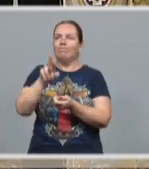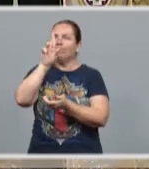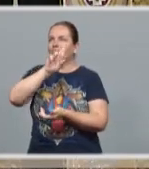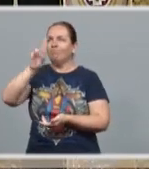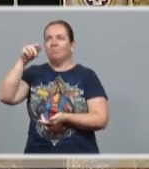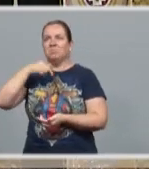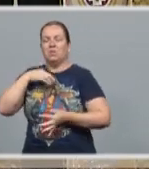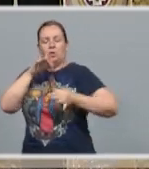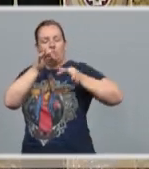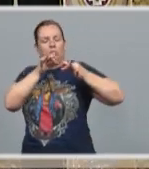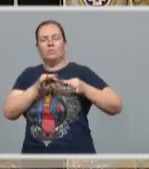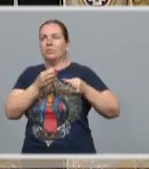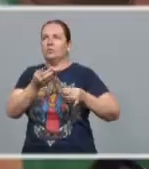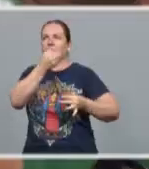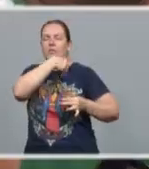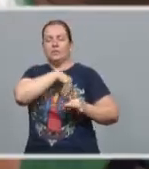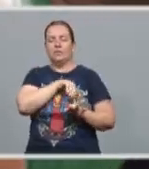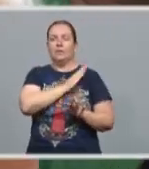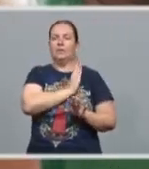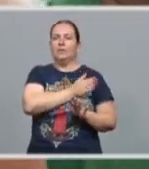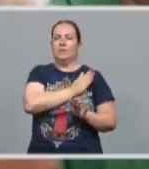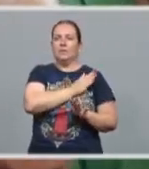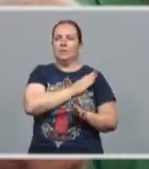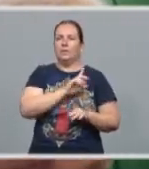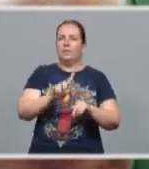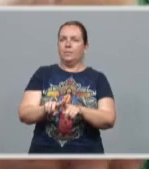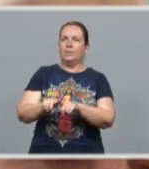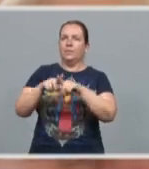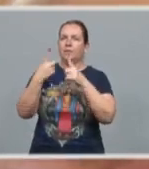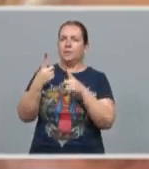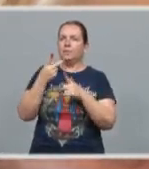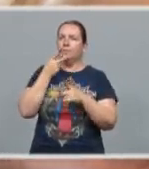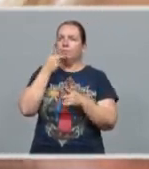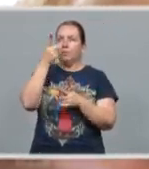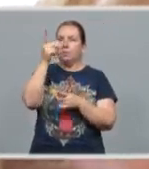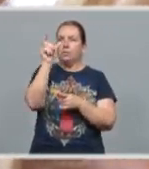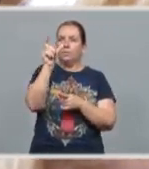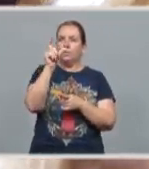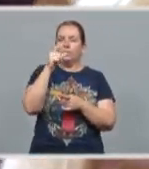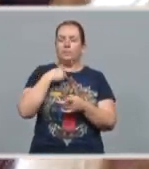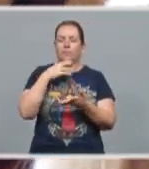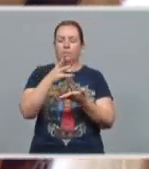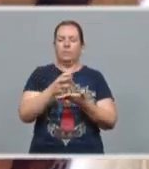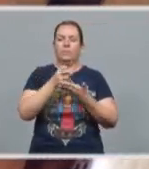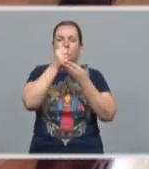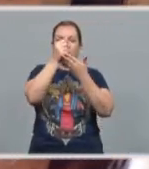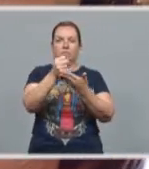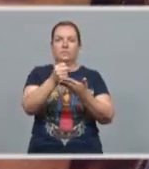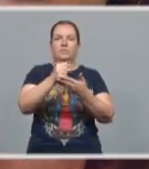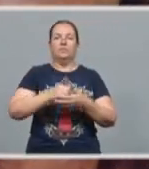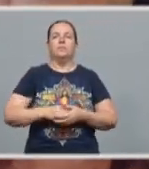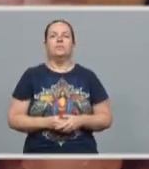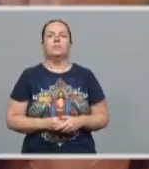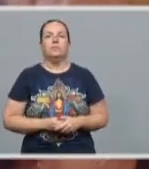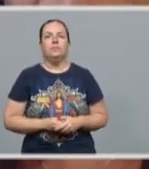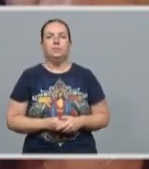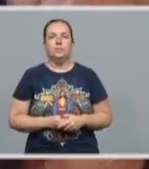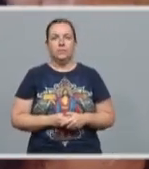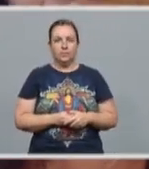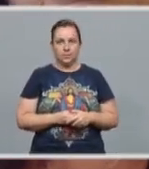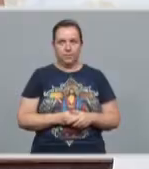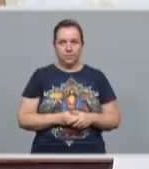mundo. Senhor, eu não sou digna de que entreis em minha morada, mas dizei uma palavra e serei